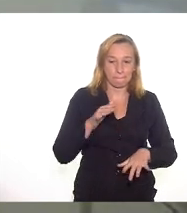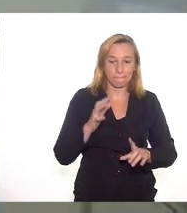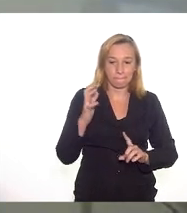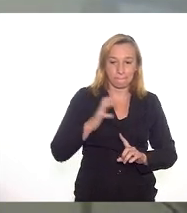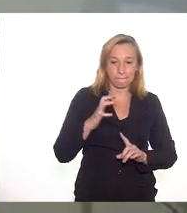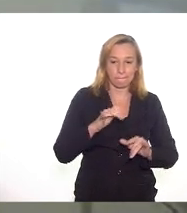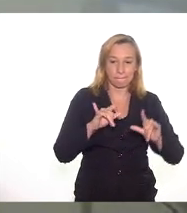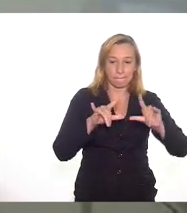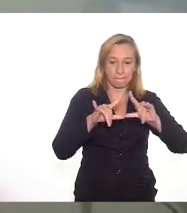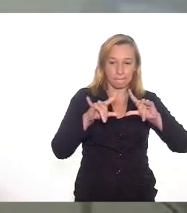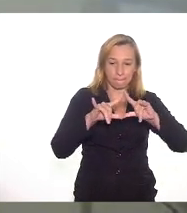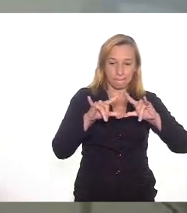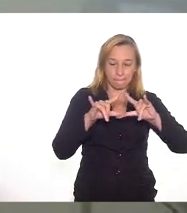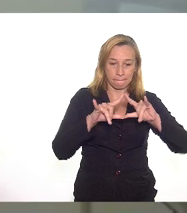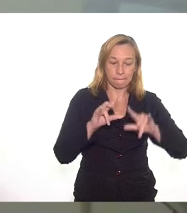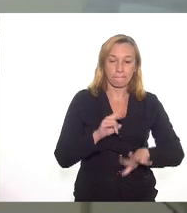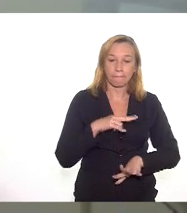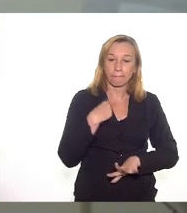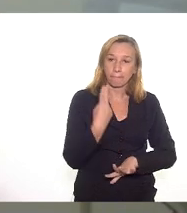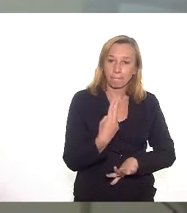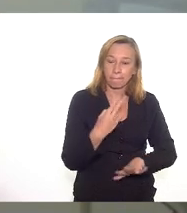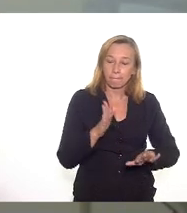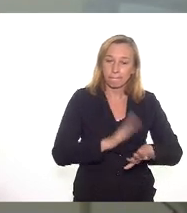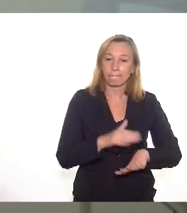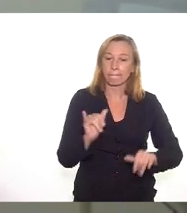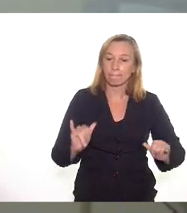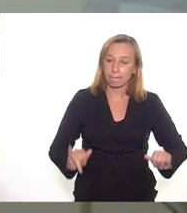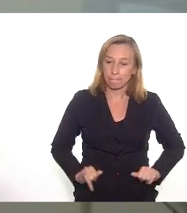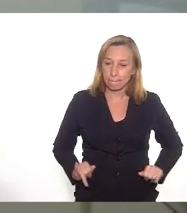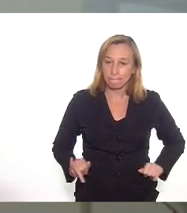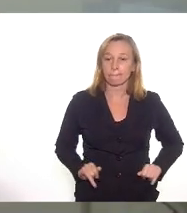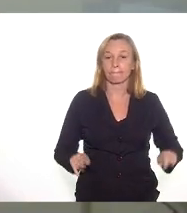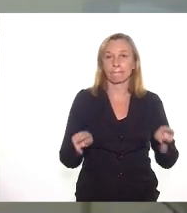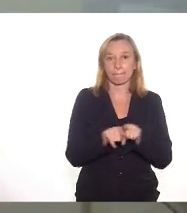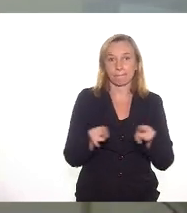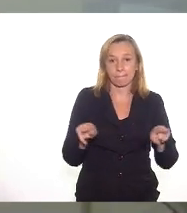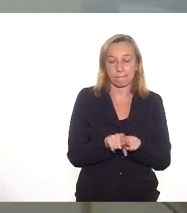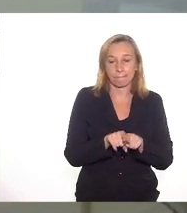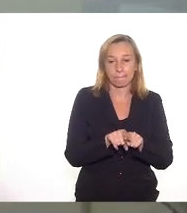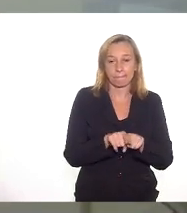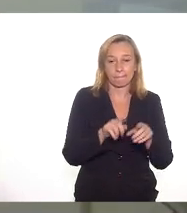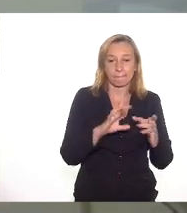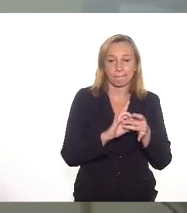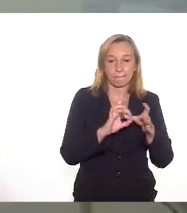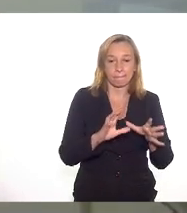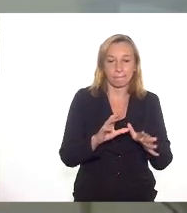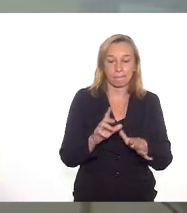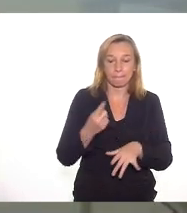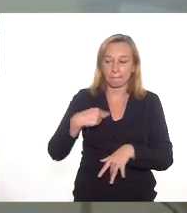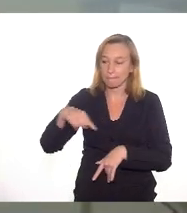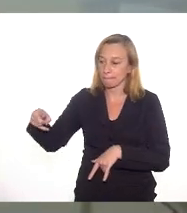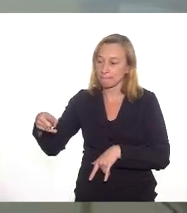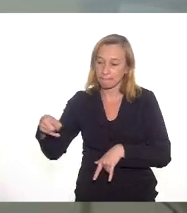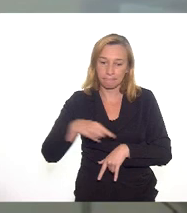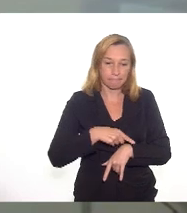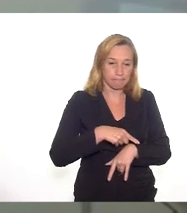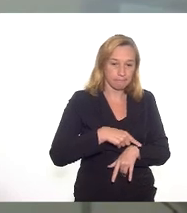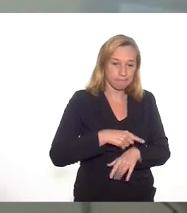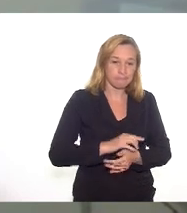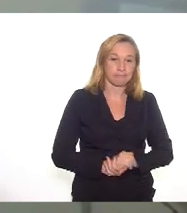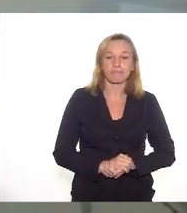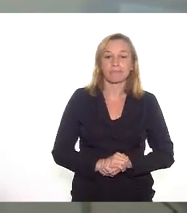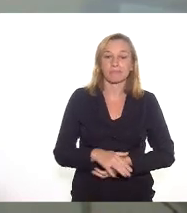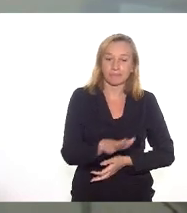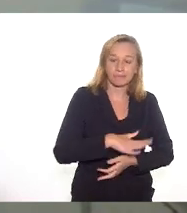ou é aquela que mais sofre também na sua liberdade de ir e vir